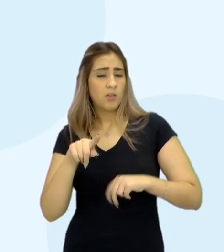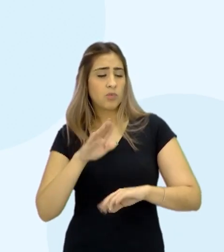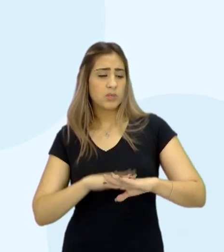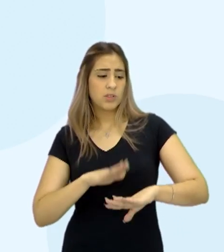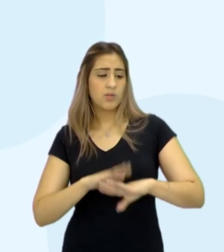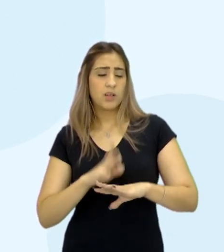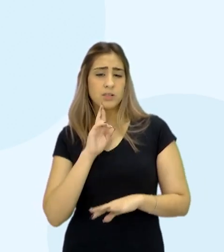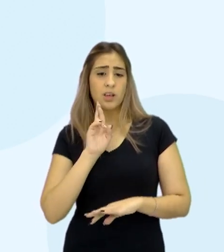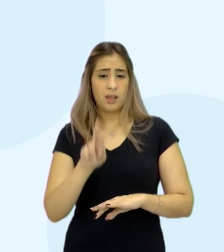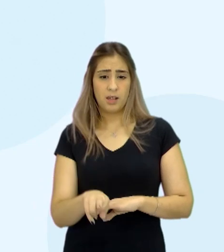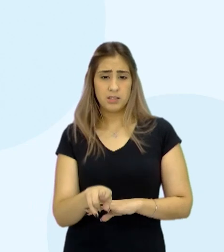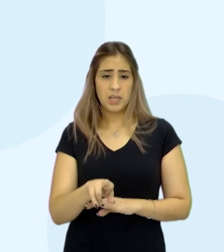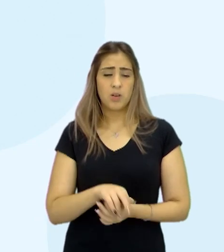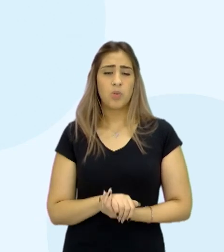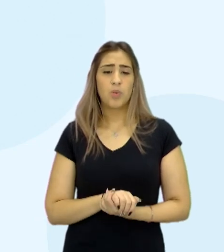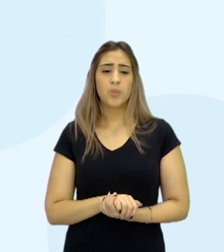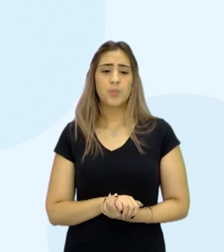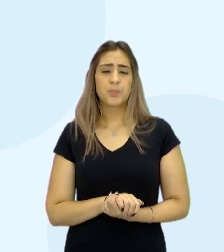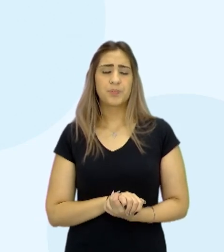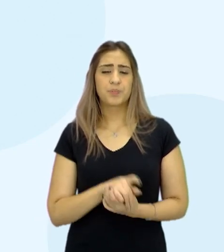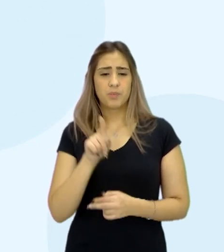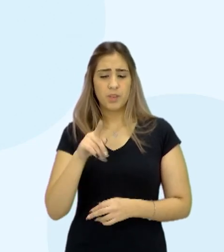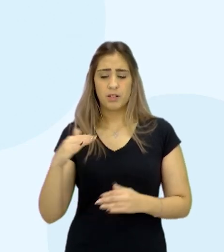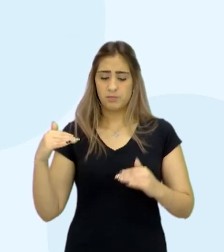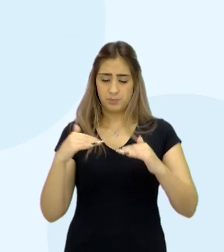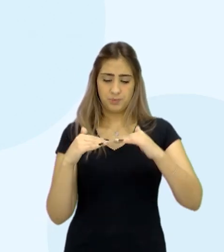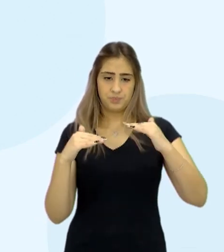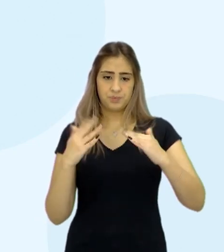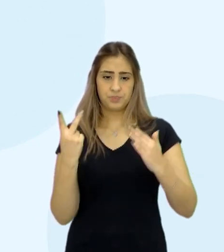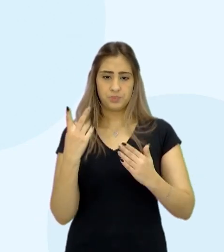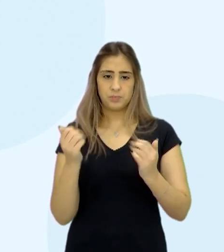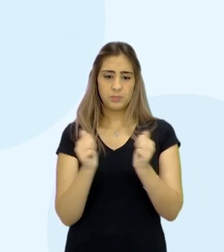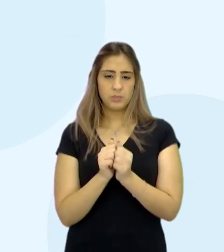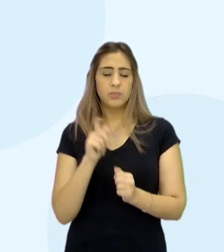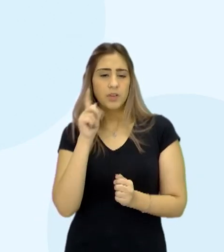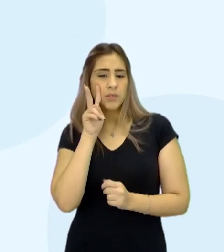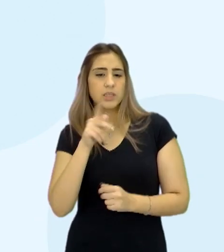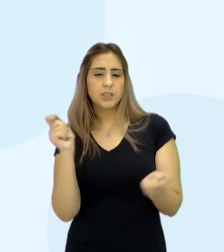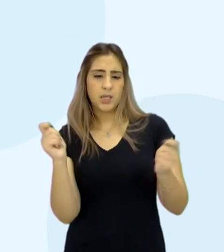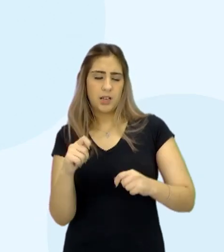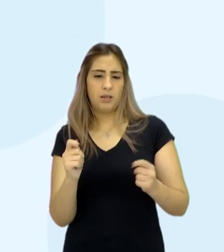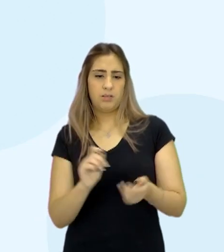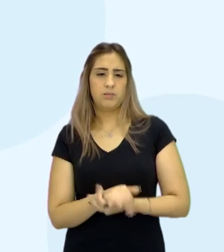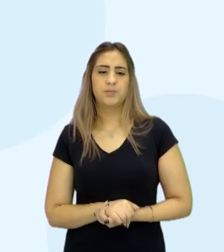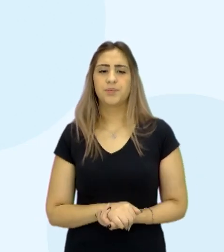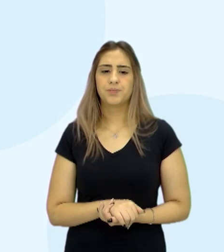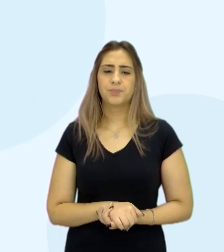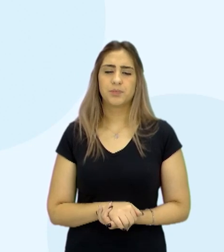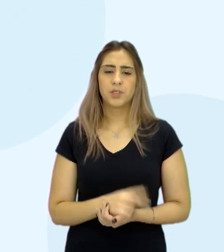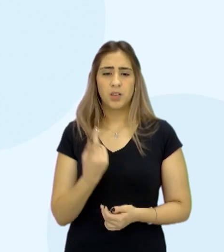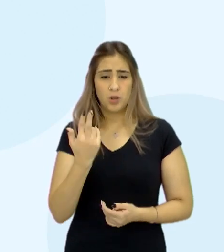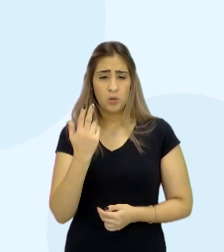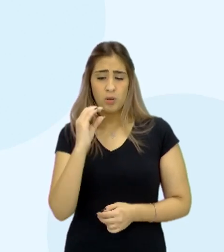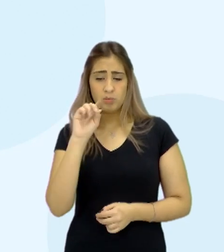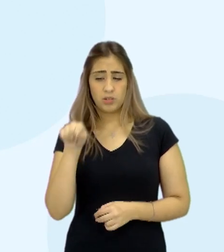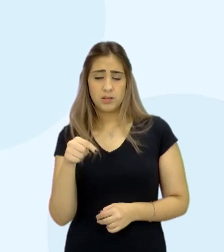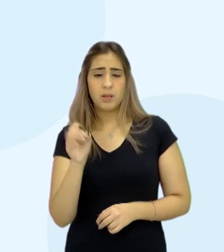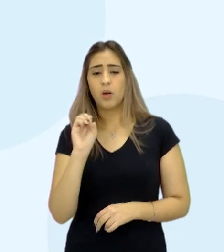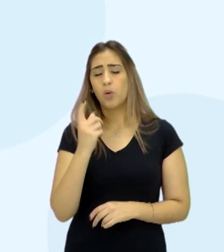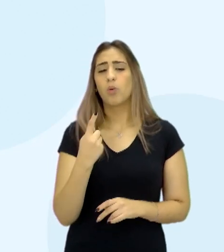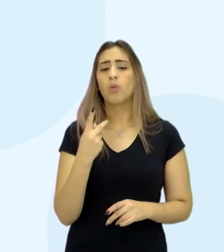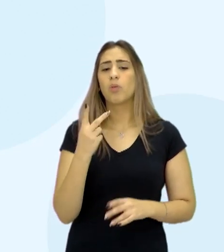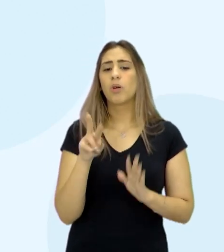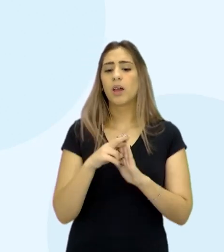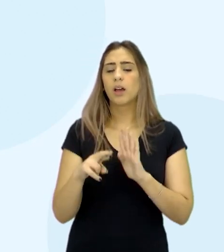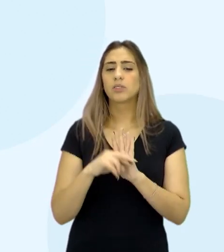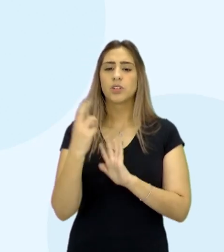essa razão, ó, essa com esta e esta com essa, e tem que ver se dá certinho, se dá igual o decimal ou vale a regra de